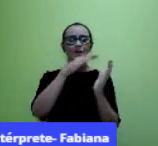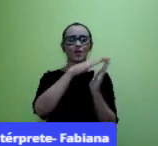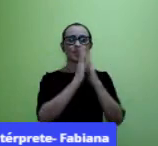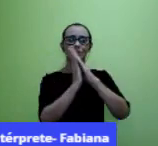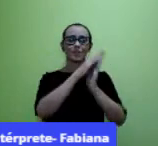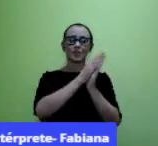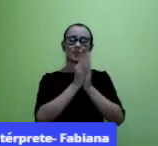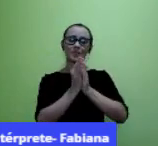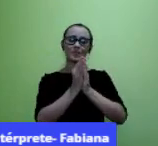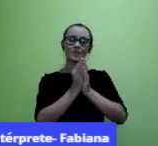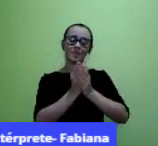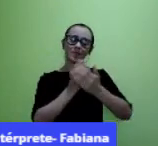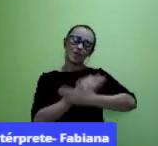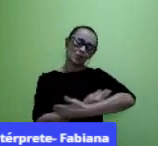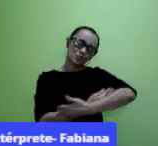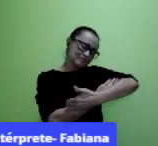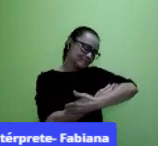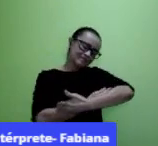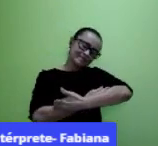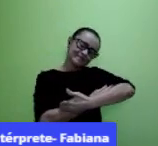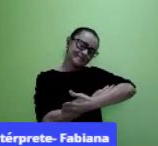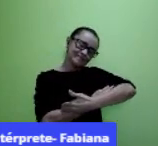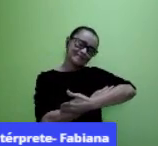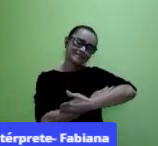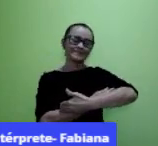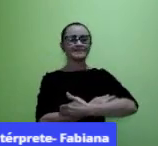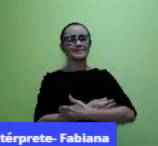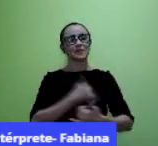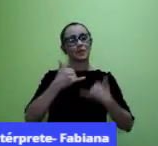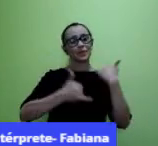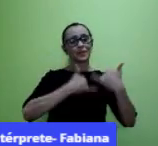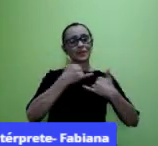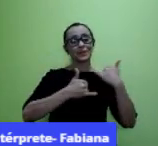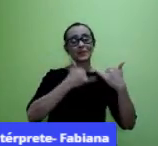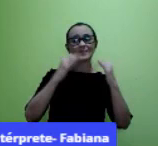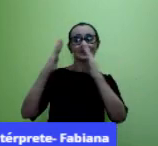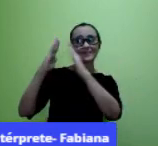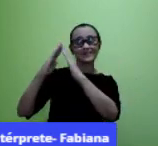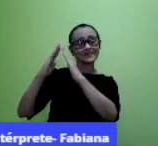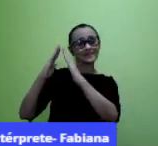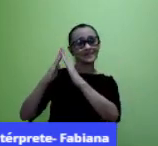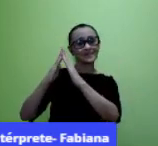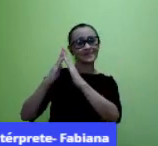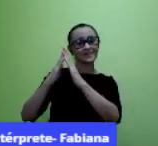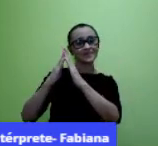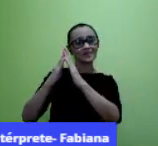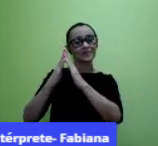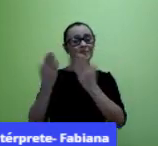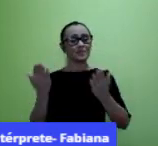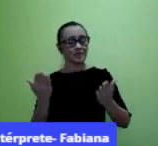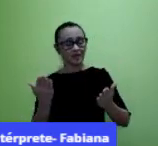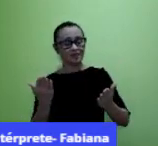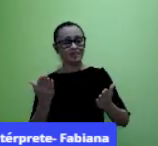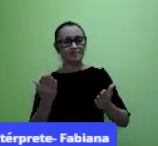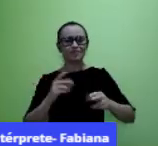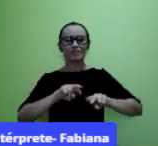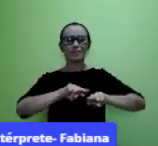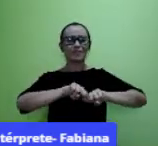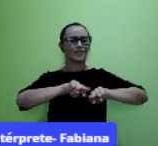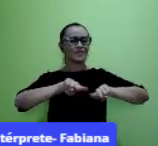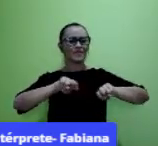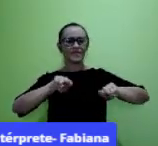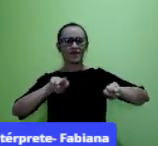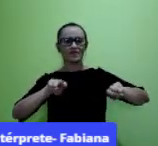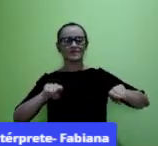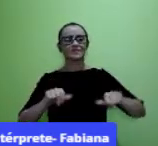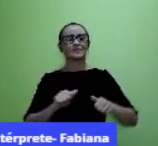a ser o bebê dela, ou quando ela brinca de casinha, ou quando ela brinca de carrinho, tudo isso ela está desenvolvendo